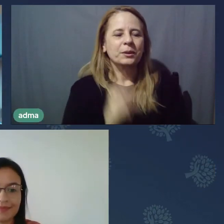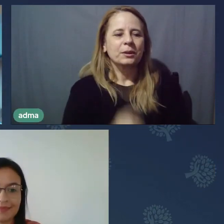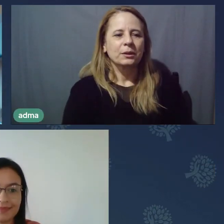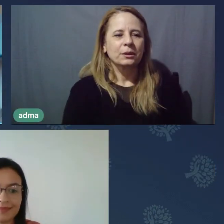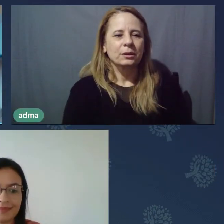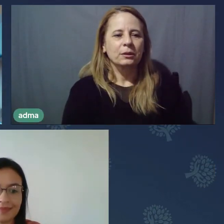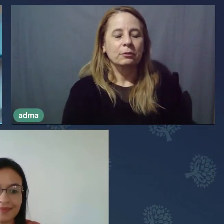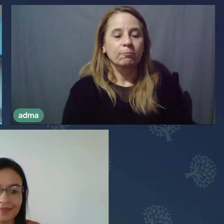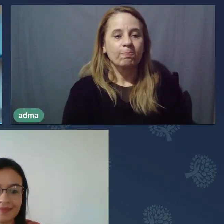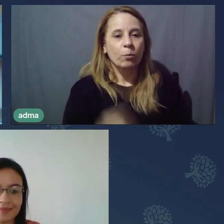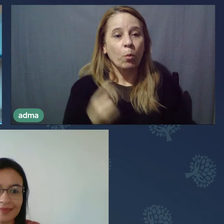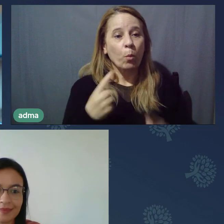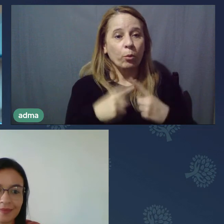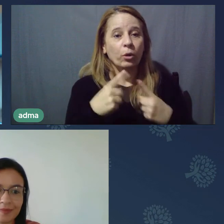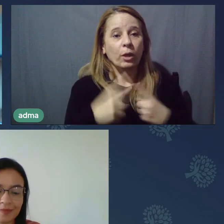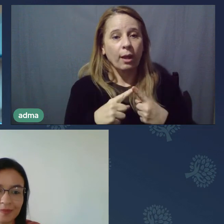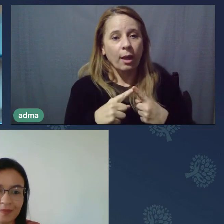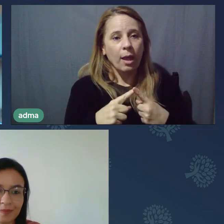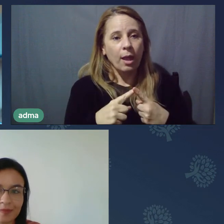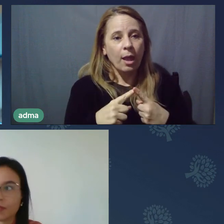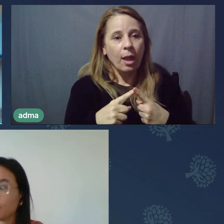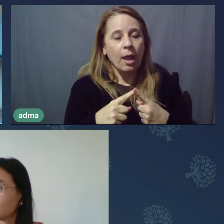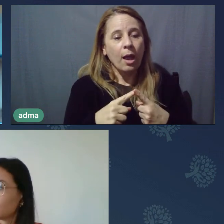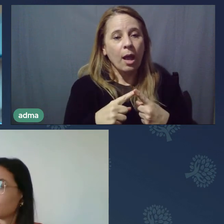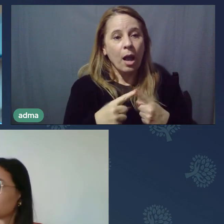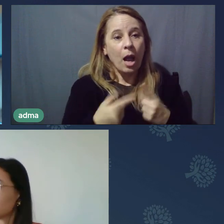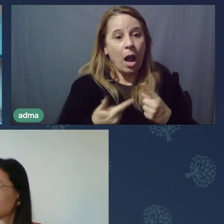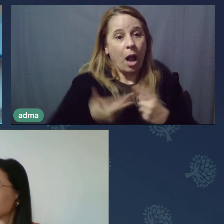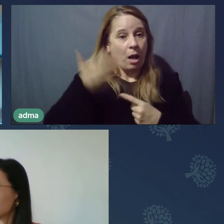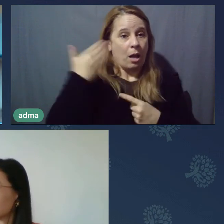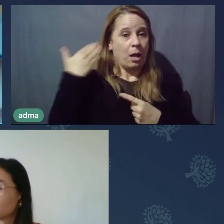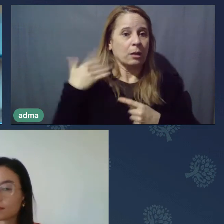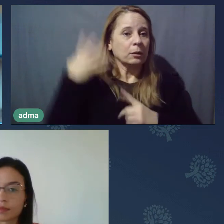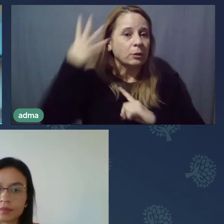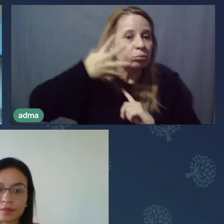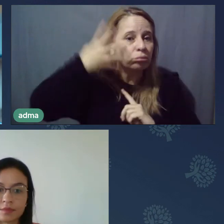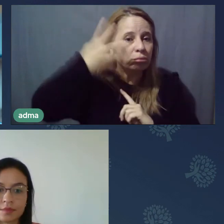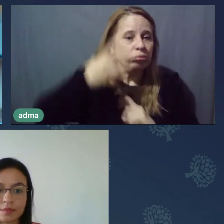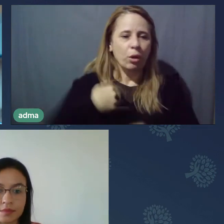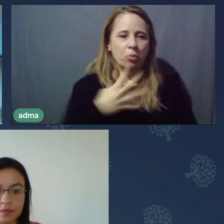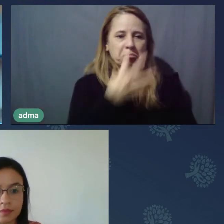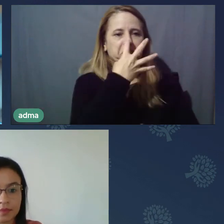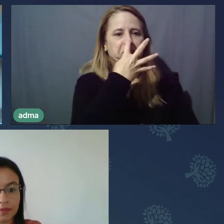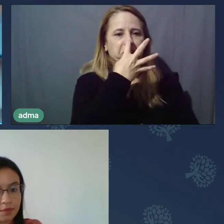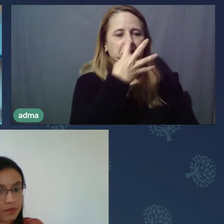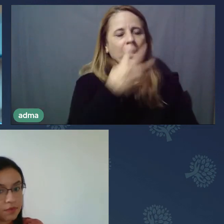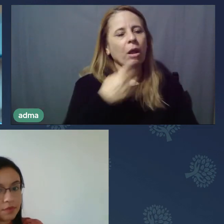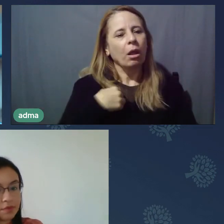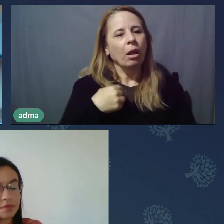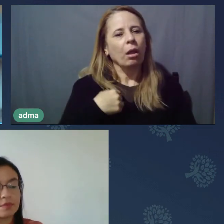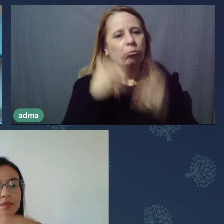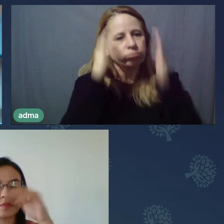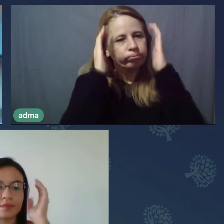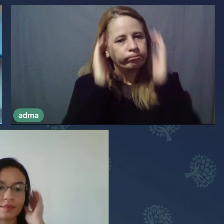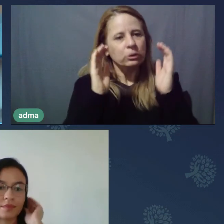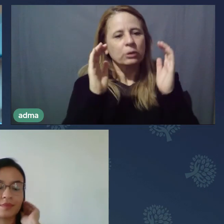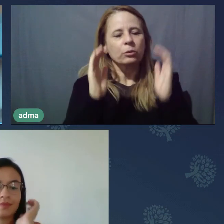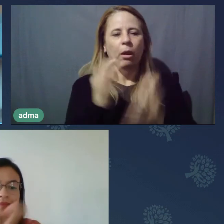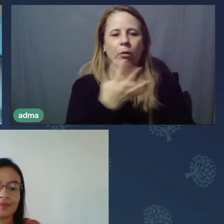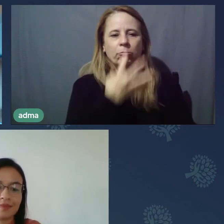na ideia, porque as pessoas que me precederam eram pessoas que eu admiro muito e que eu tenho muito respeito e